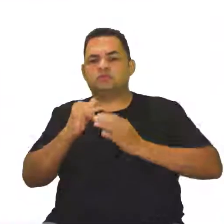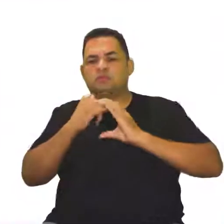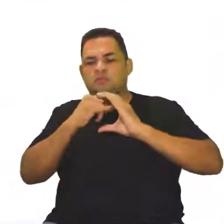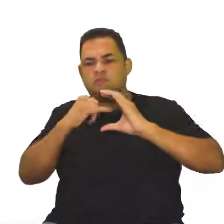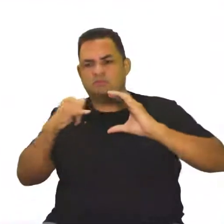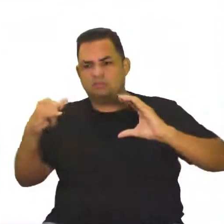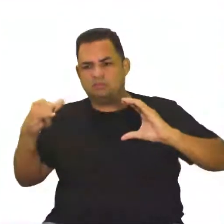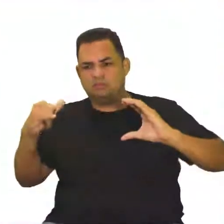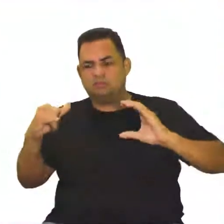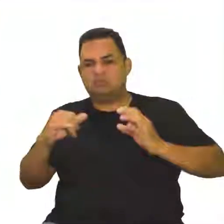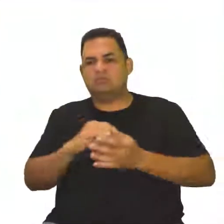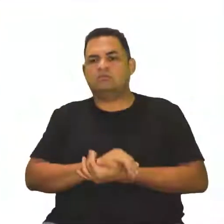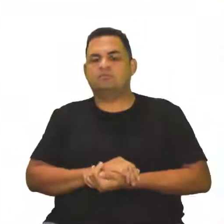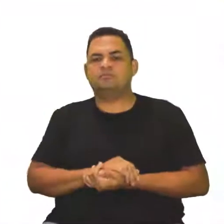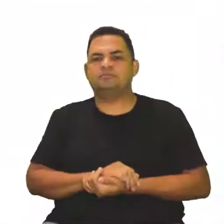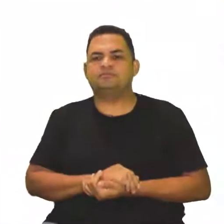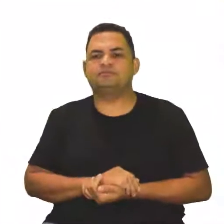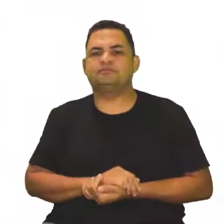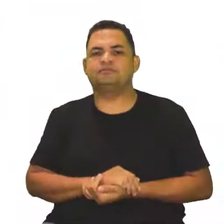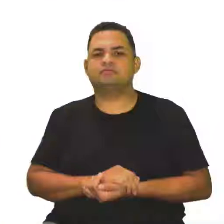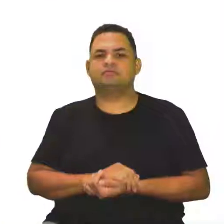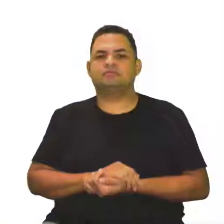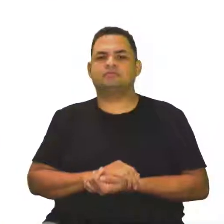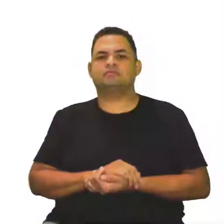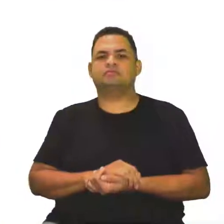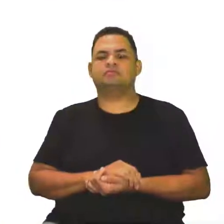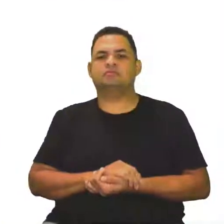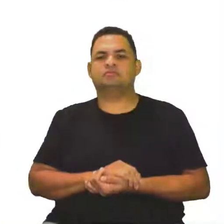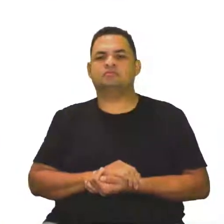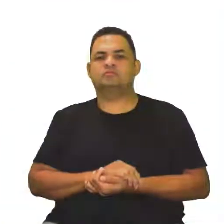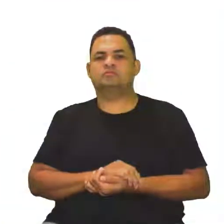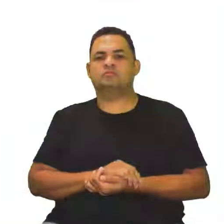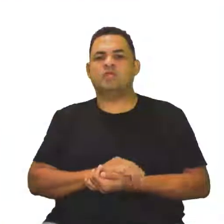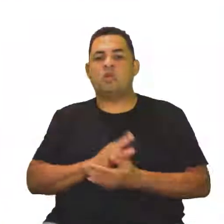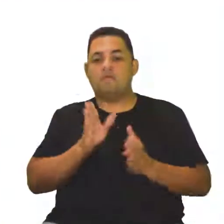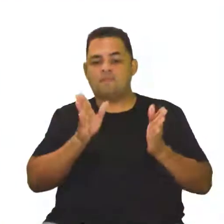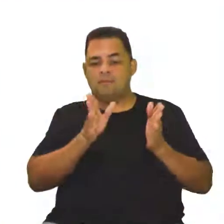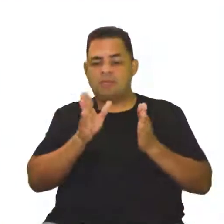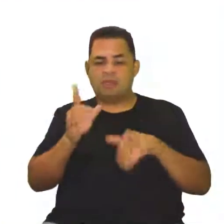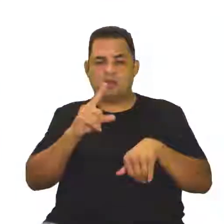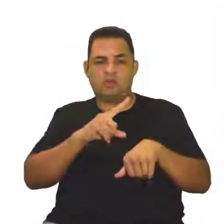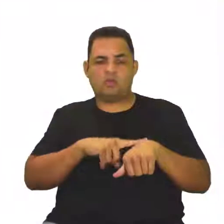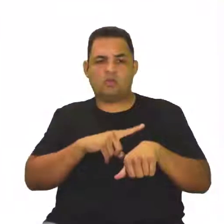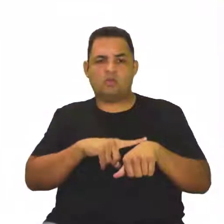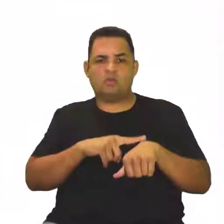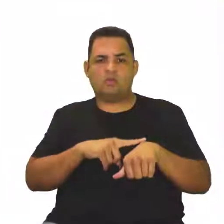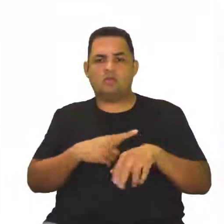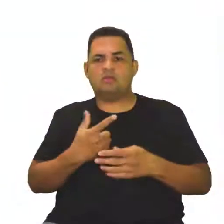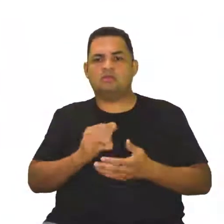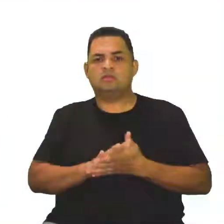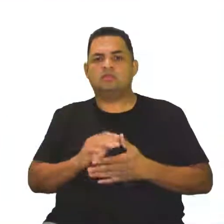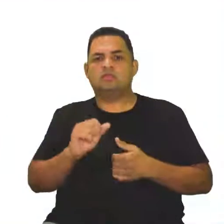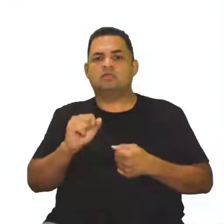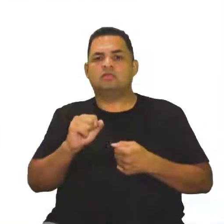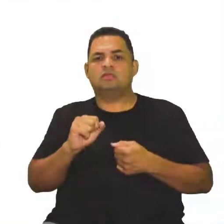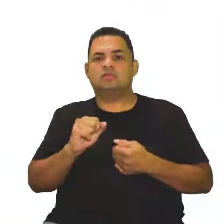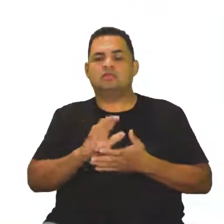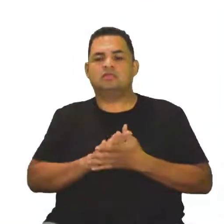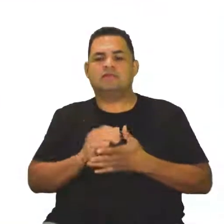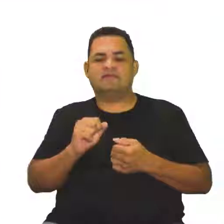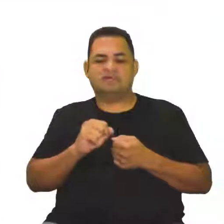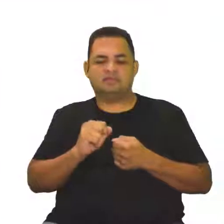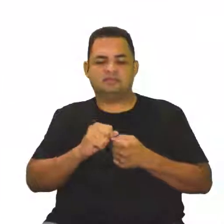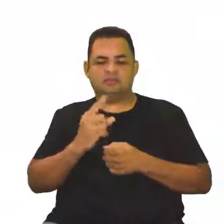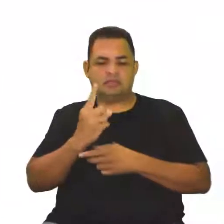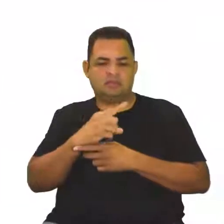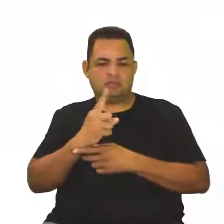fala aqui, ó, o trabalho elétrico desenvolvido pela corrente elétrica num período de tempo que você está fazendo a medida